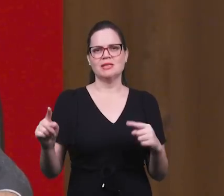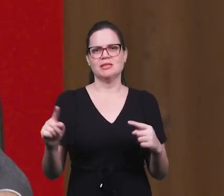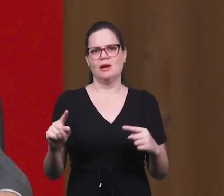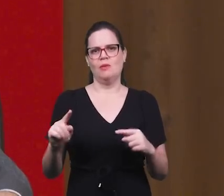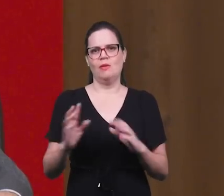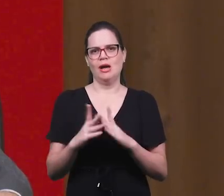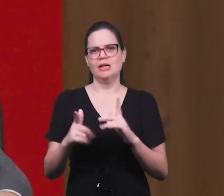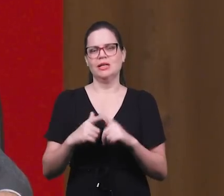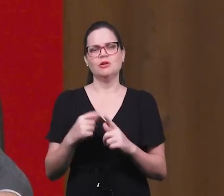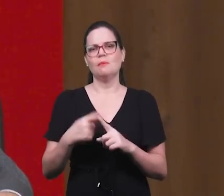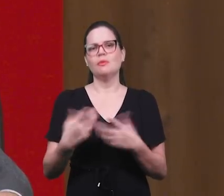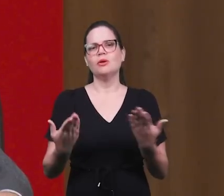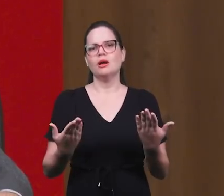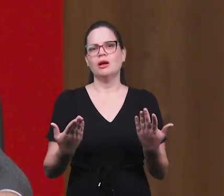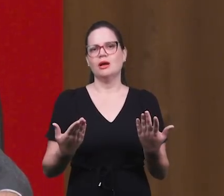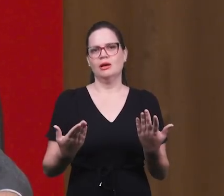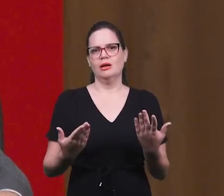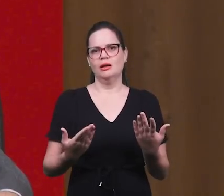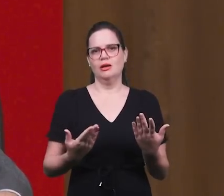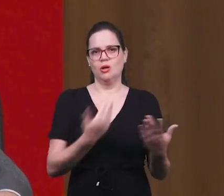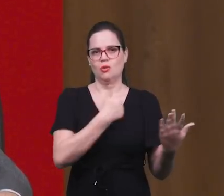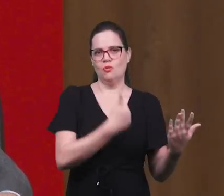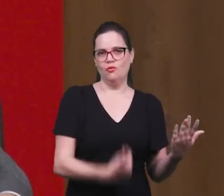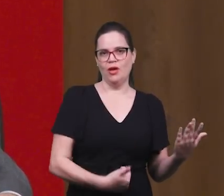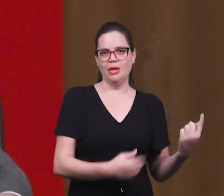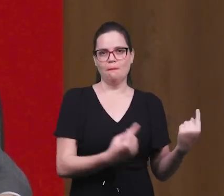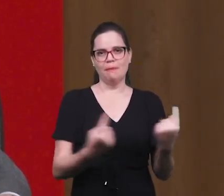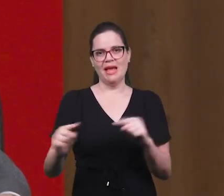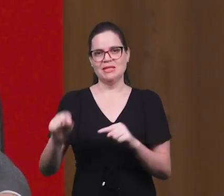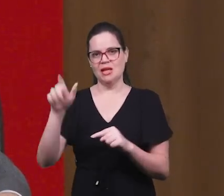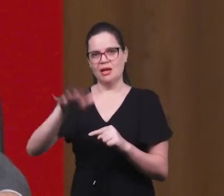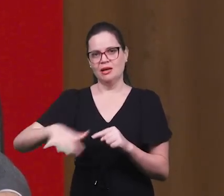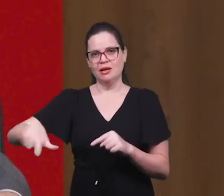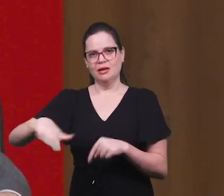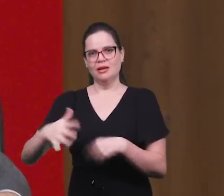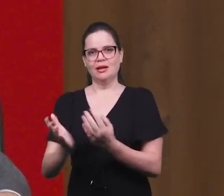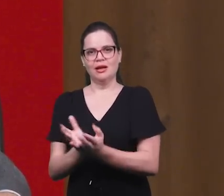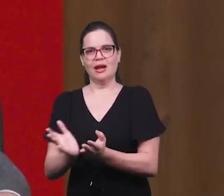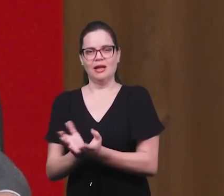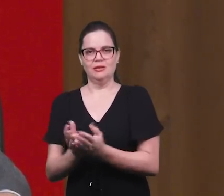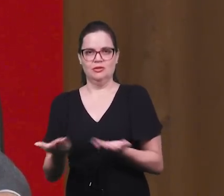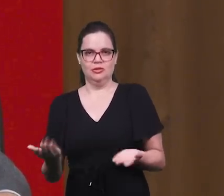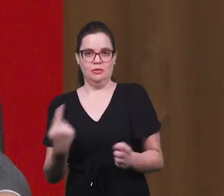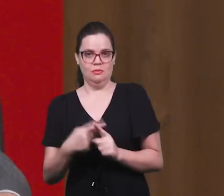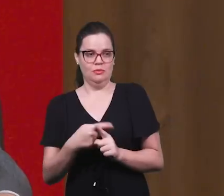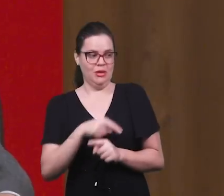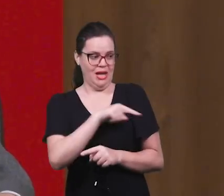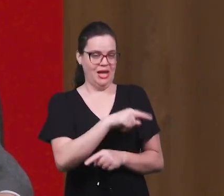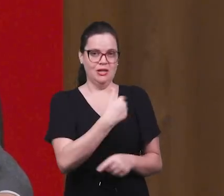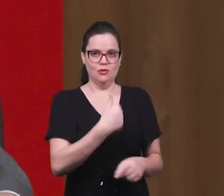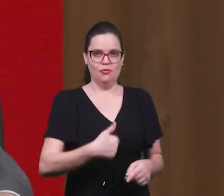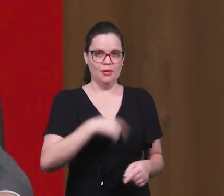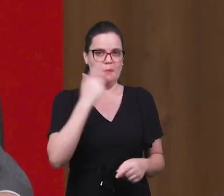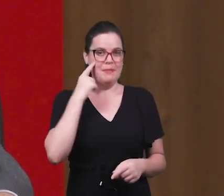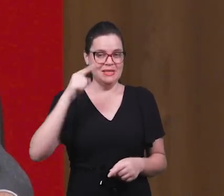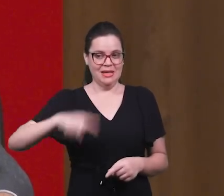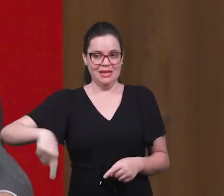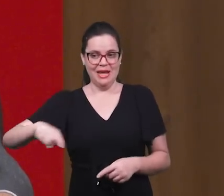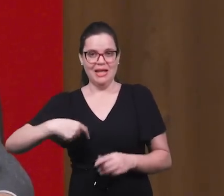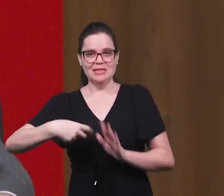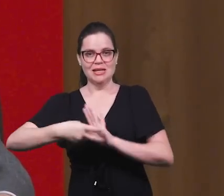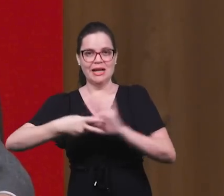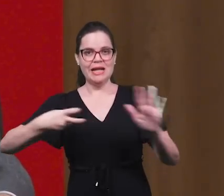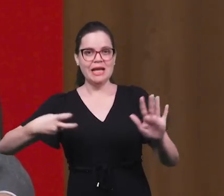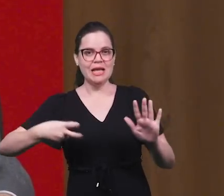igreja era considerada como alguém que praticava crimes. Exatamente. Poderia falar?